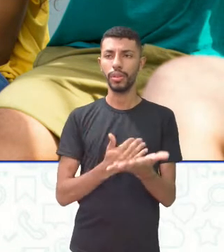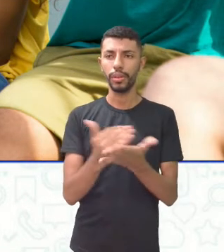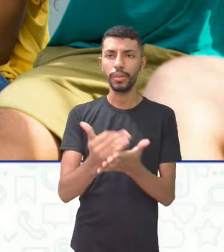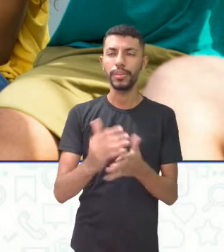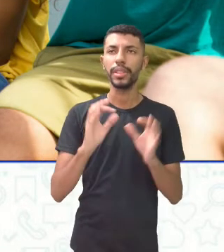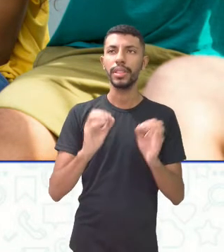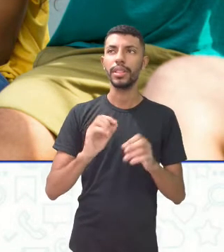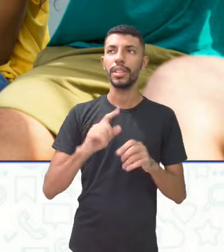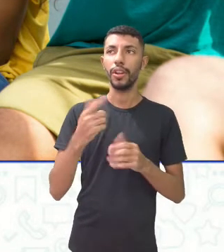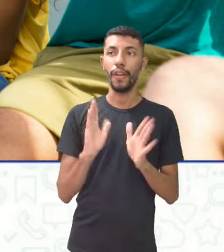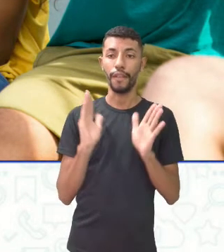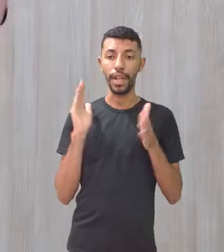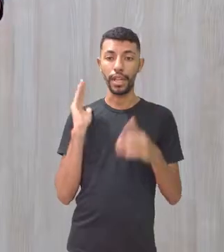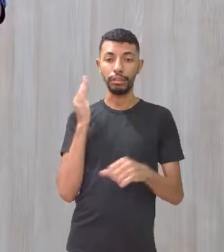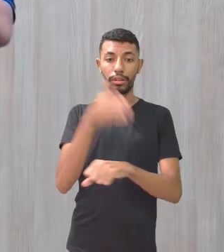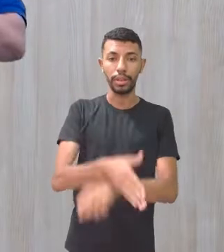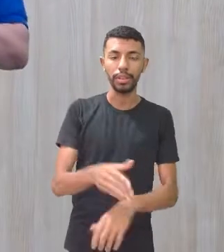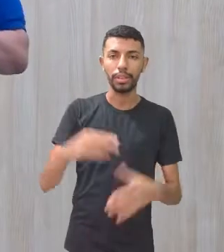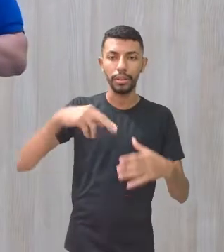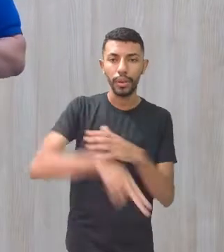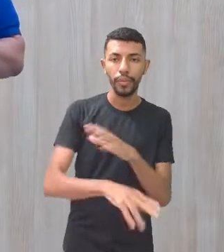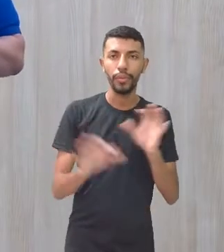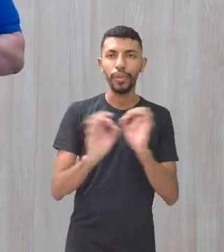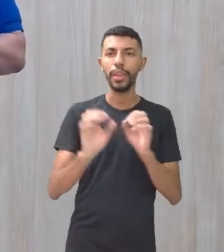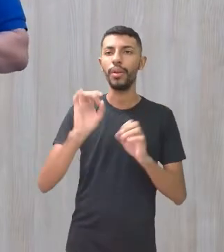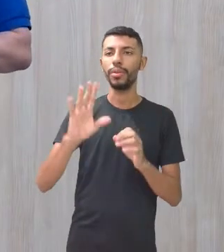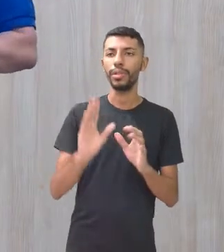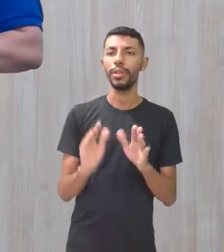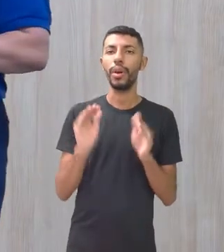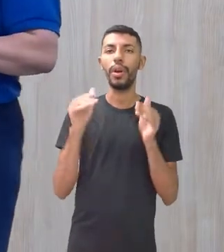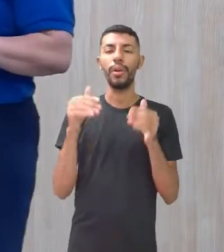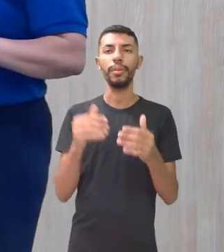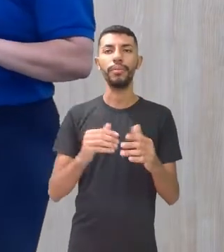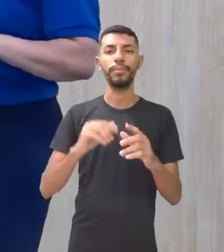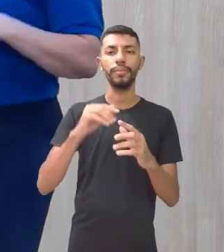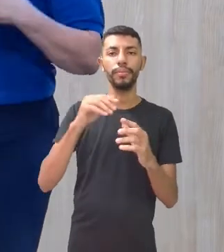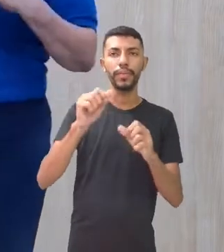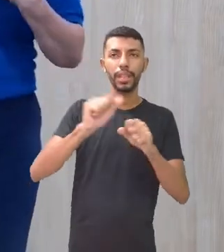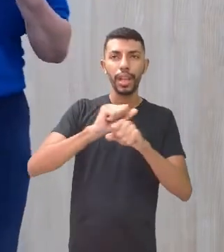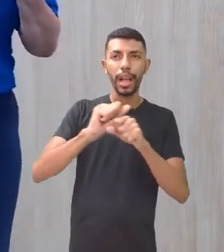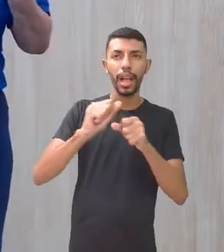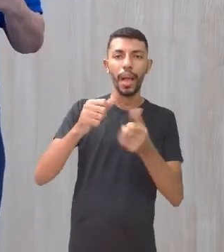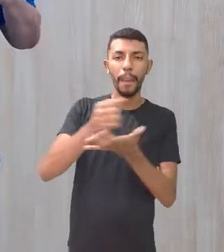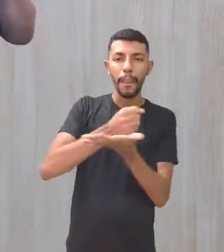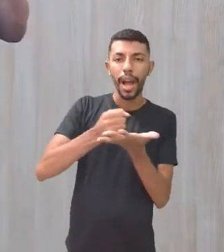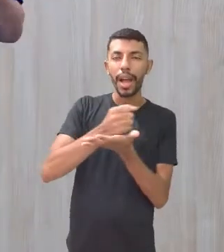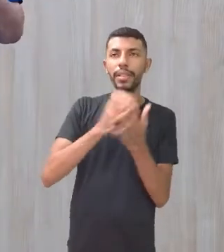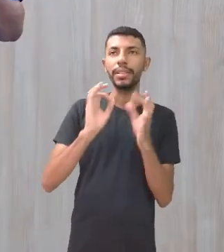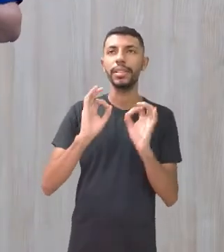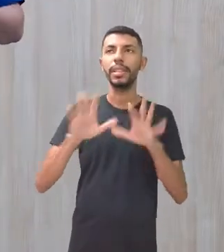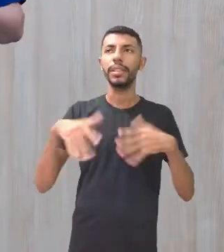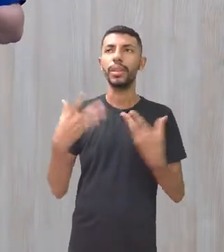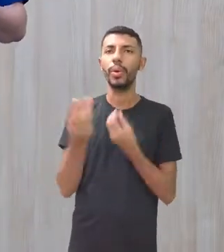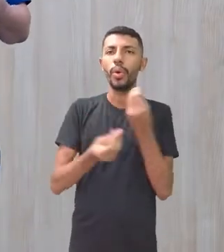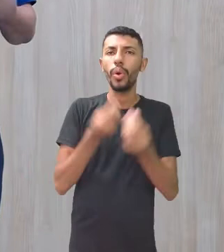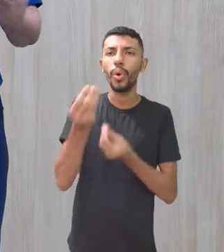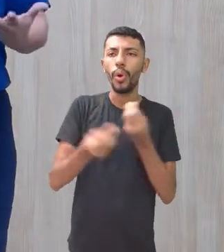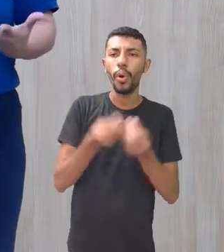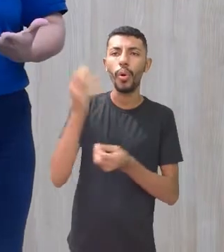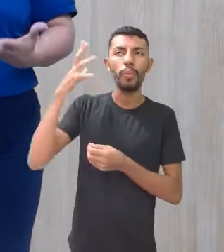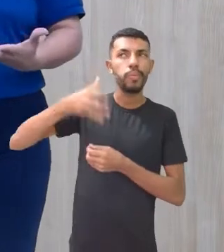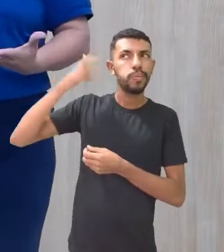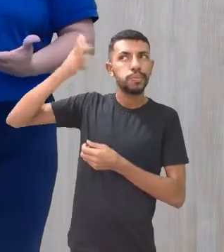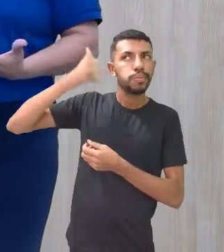entrar por esse assunto, a gente só vai dar uma pincelada, tá bom? Então, como é que foi a história? Como é que a